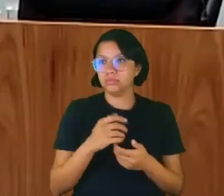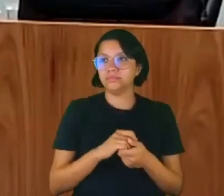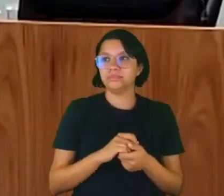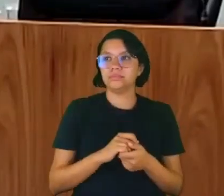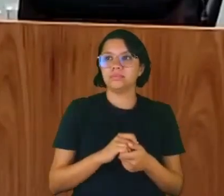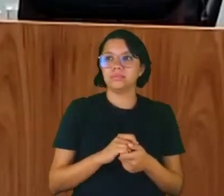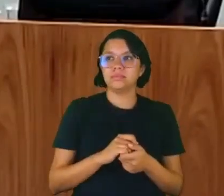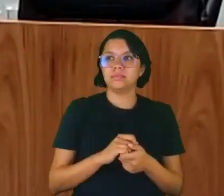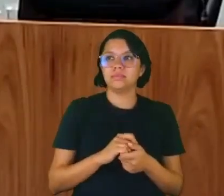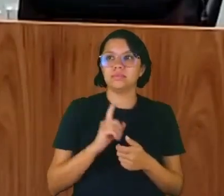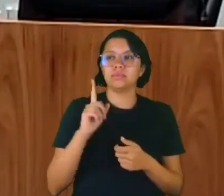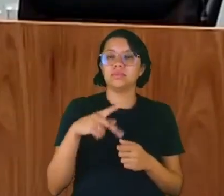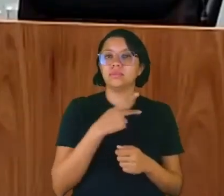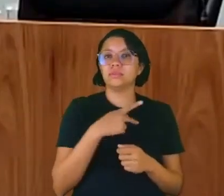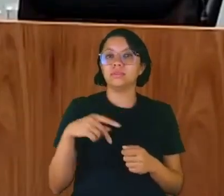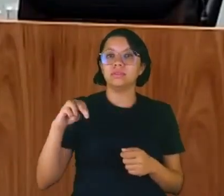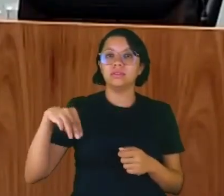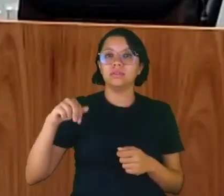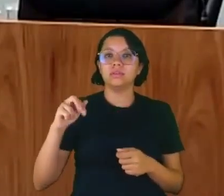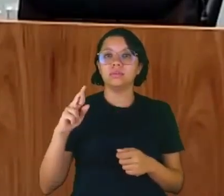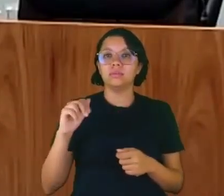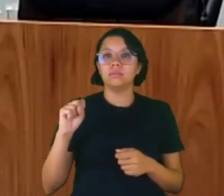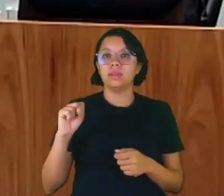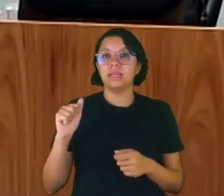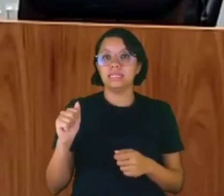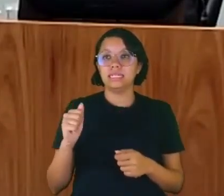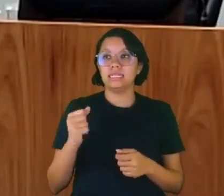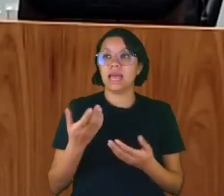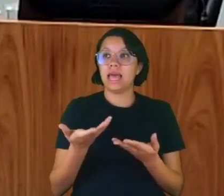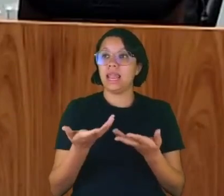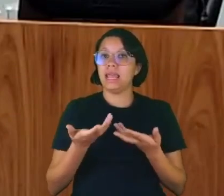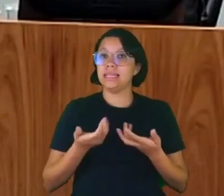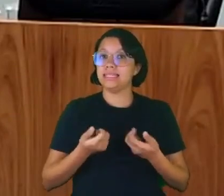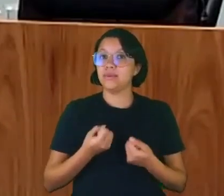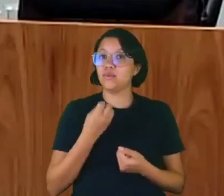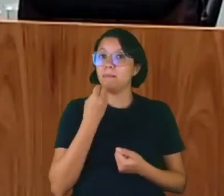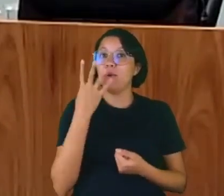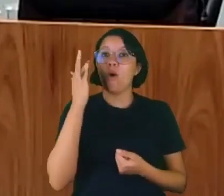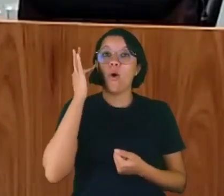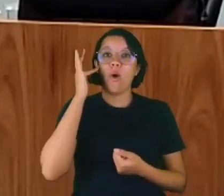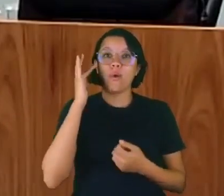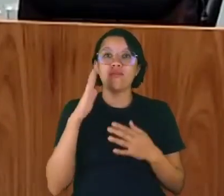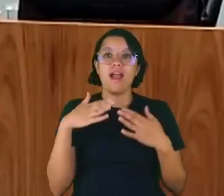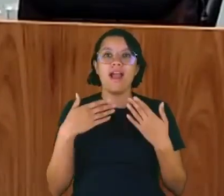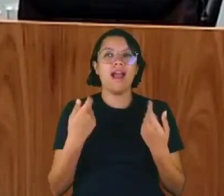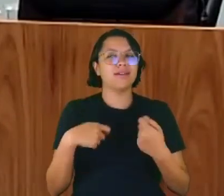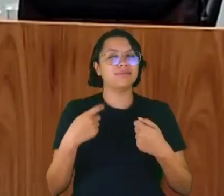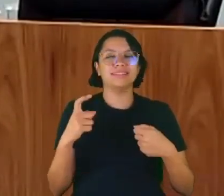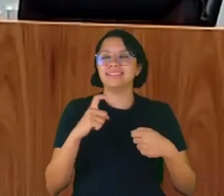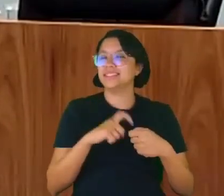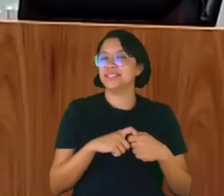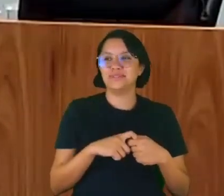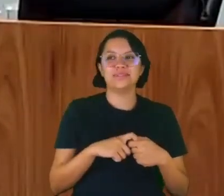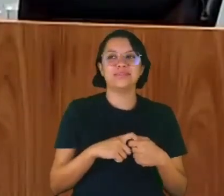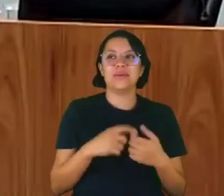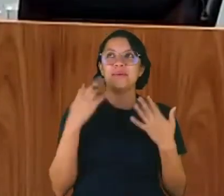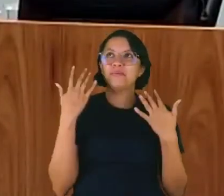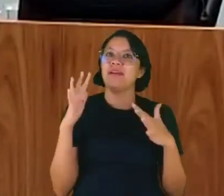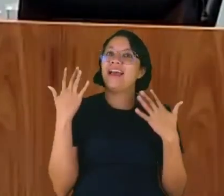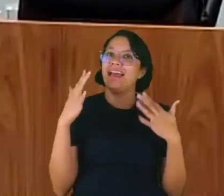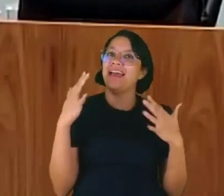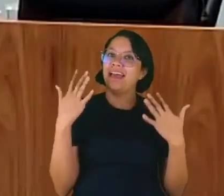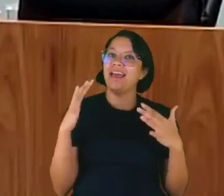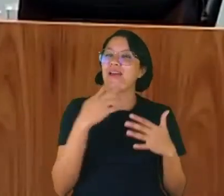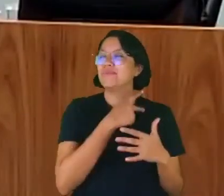Foi a presidente Marisa que falou assim, mas ela recebeu de boa fé, então não tem que devolver. Graças a Deus. Pô, parabéns, presidente,